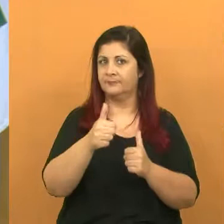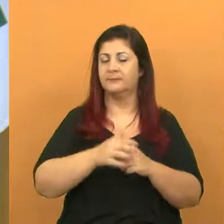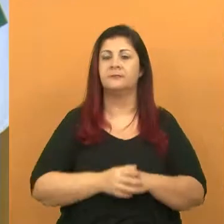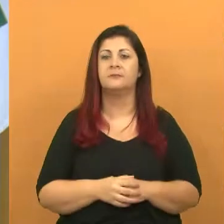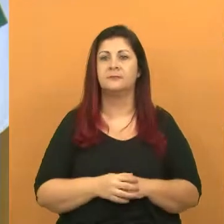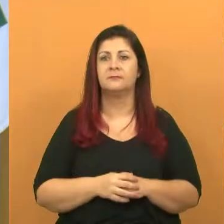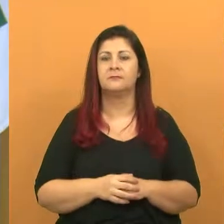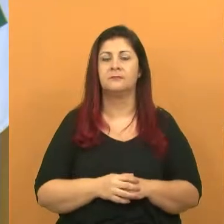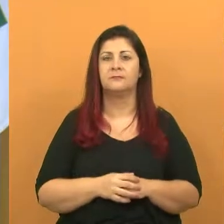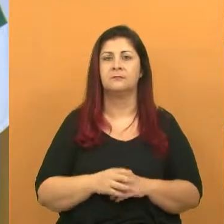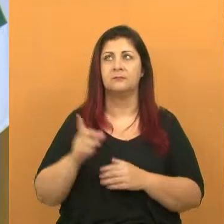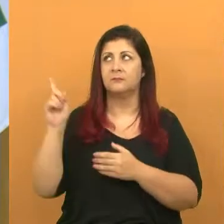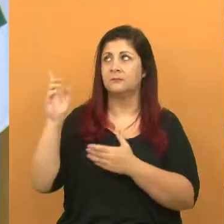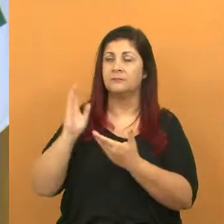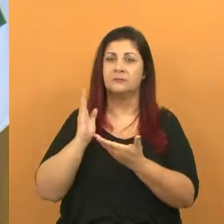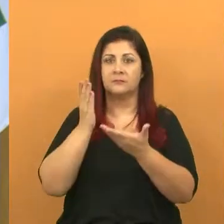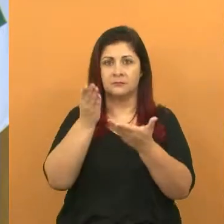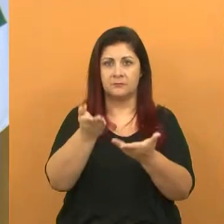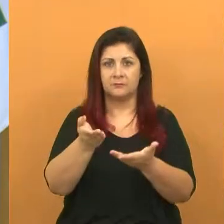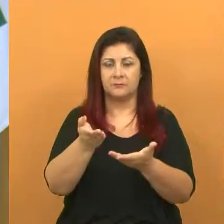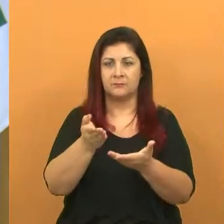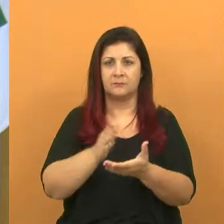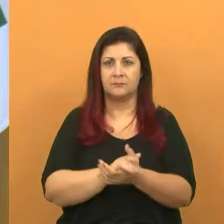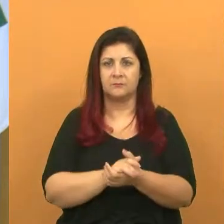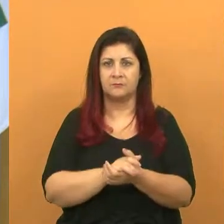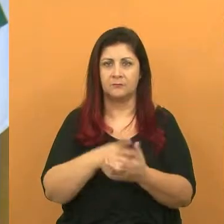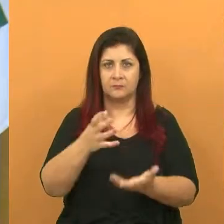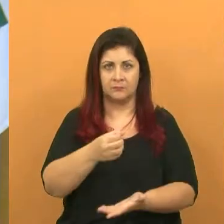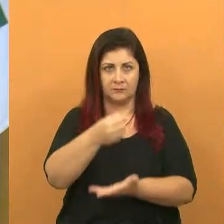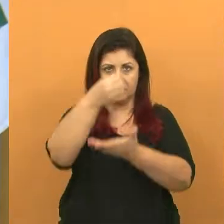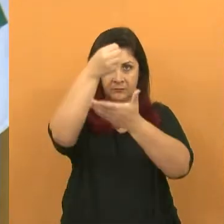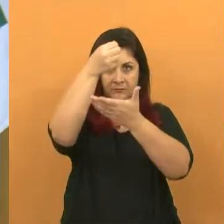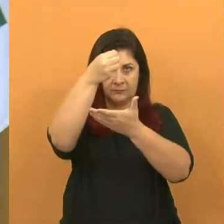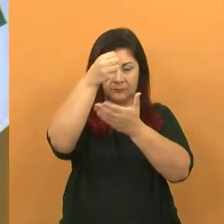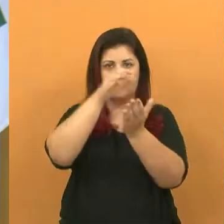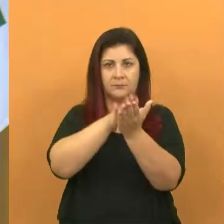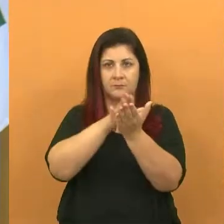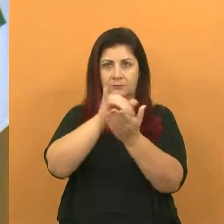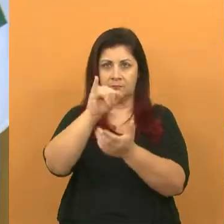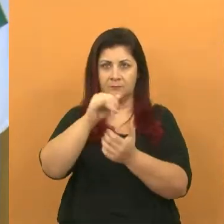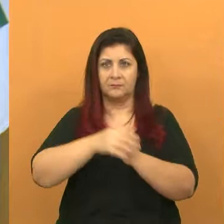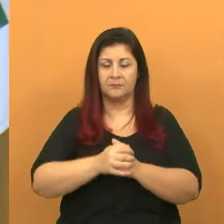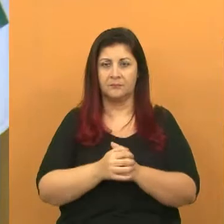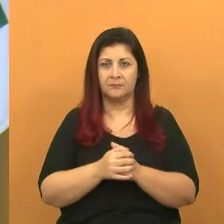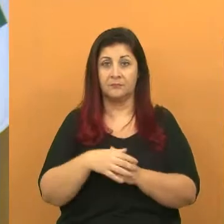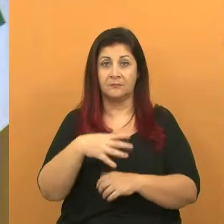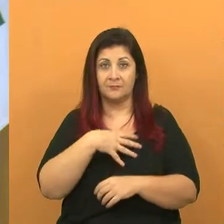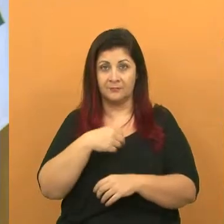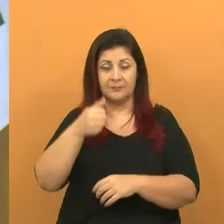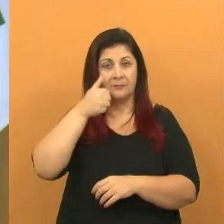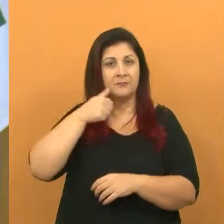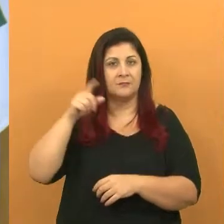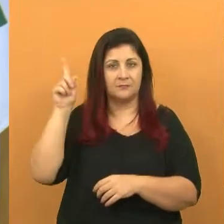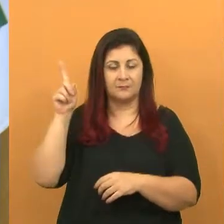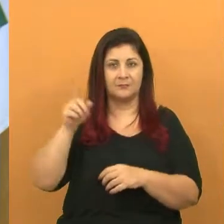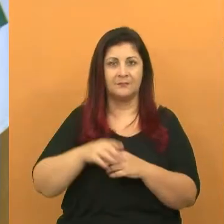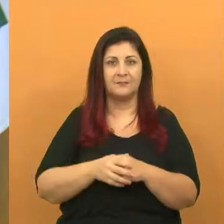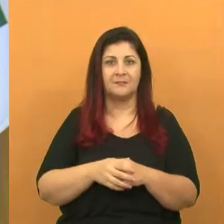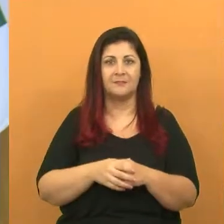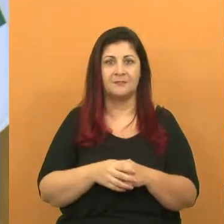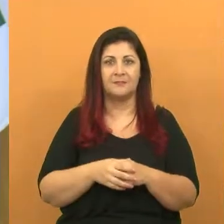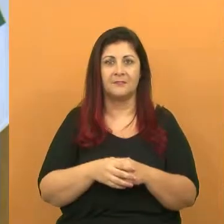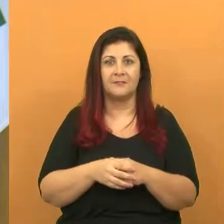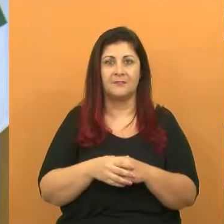estive na entrega do prêmio do Jacarezinho, onde minha filha teve a oportunidade de ganhar como melhor